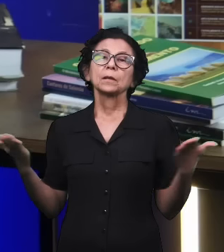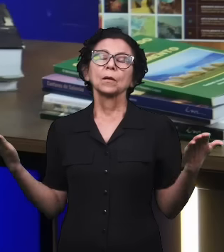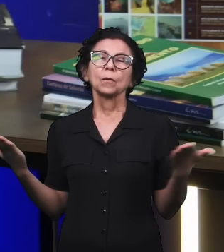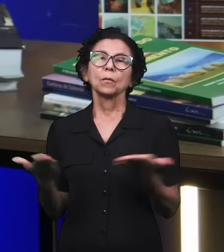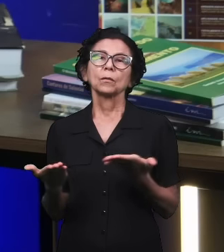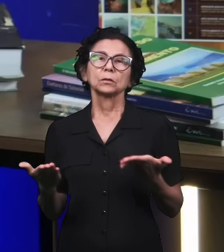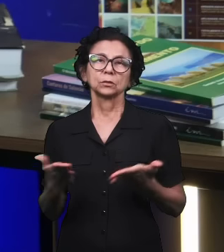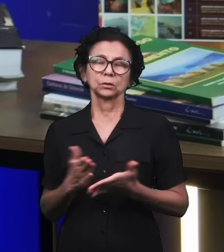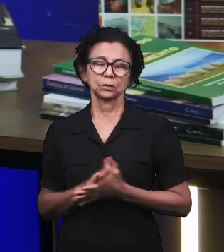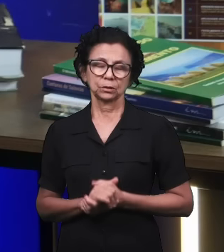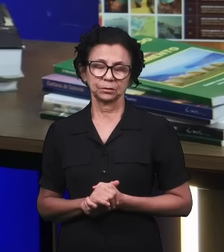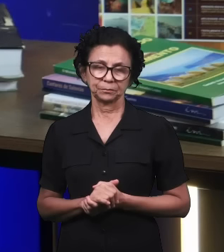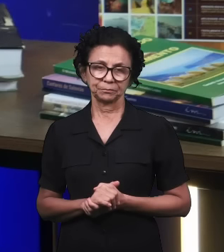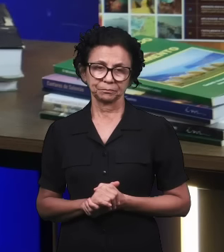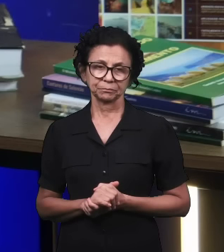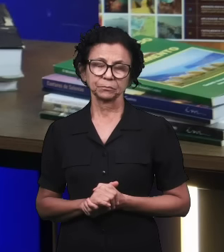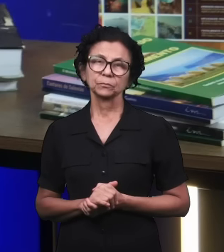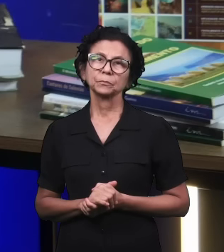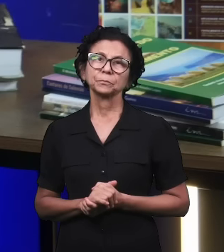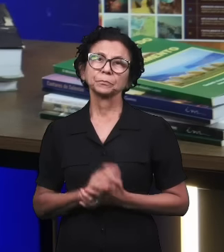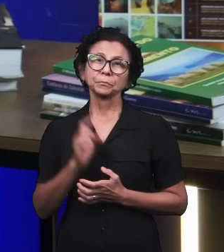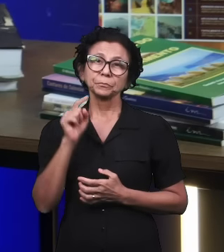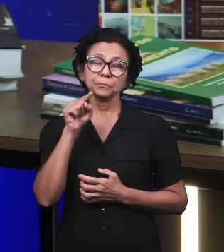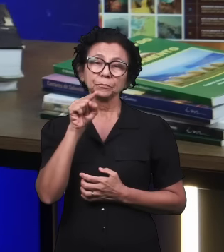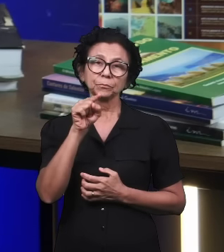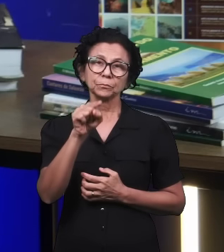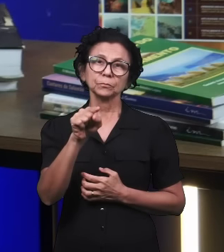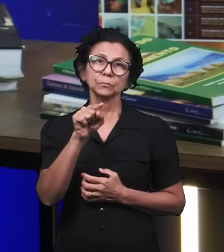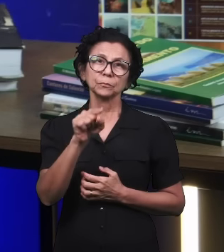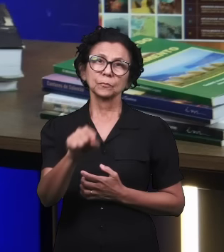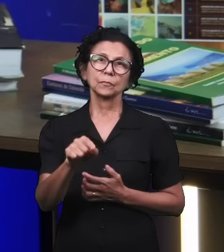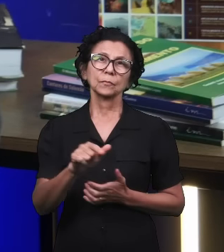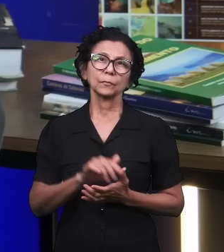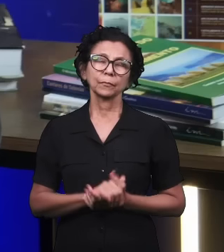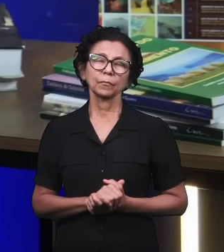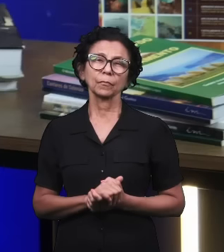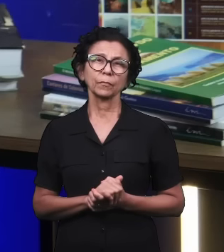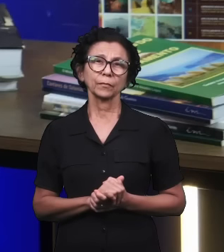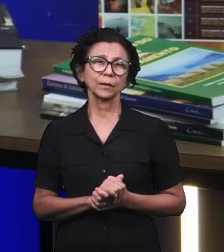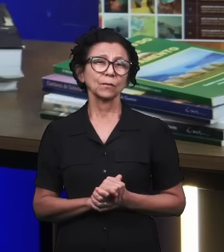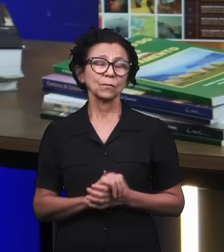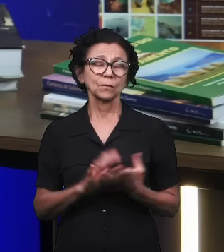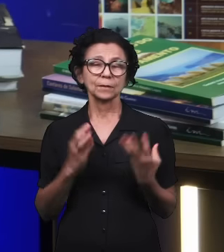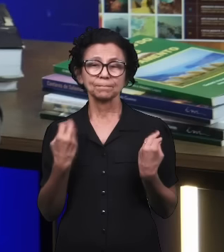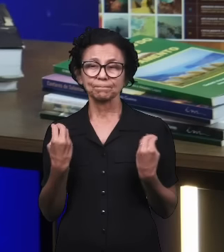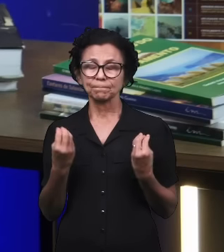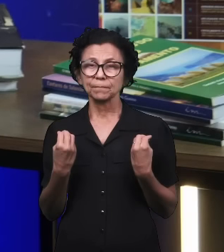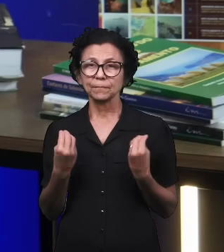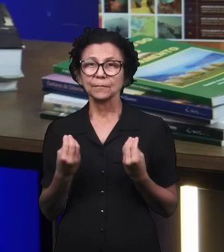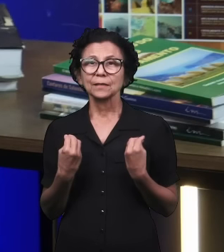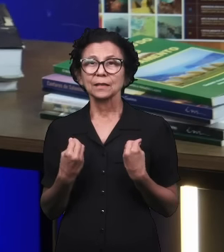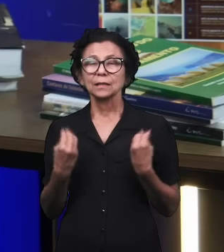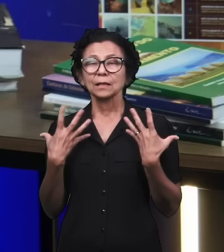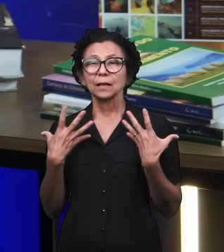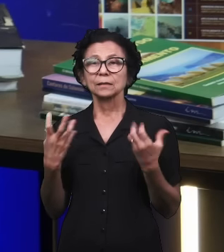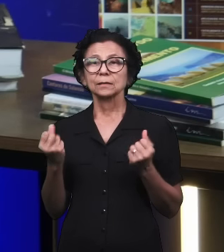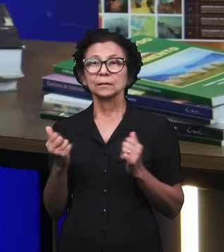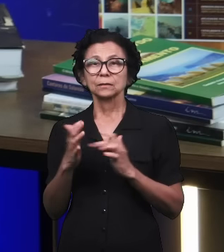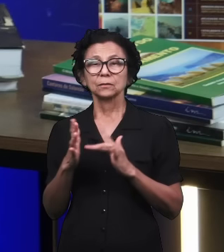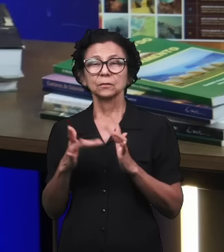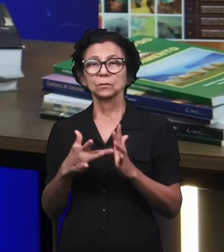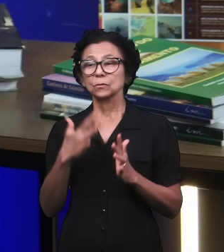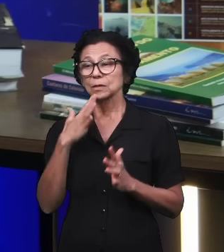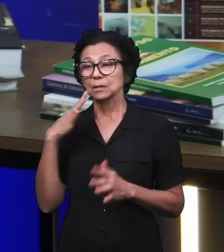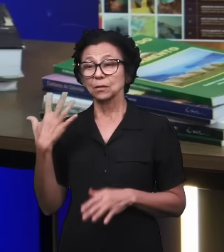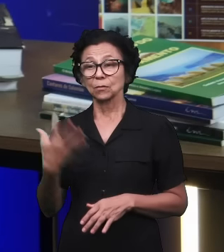saia, né, dessa situação, você veja essa grande luz, essa tão grande salvação, você tenha uma experiência